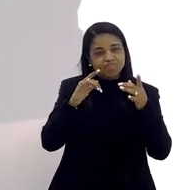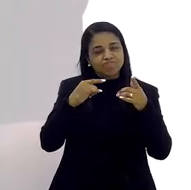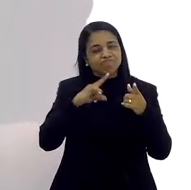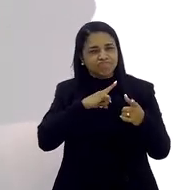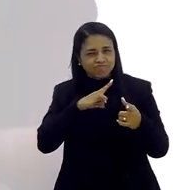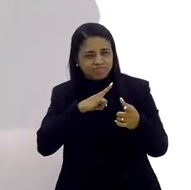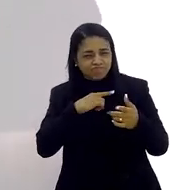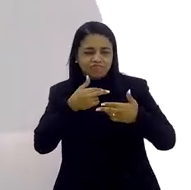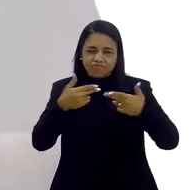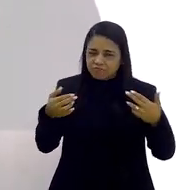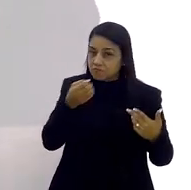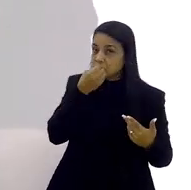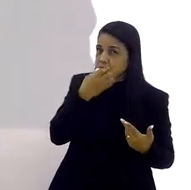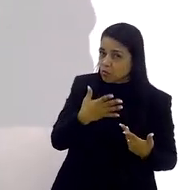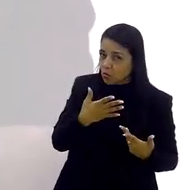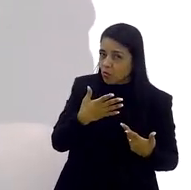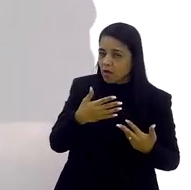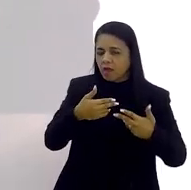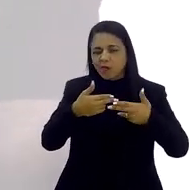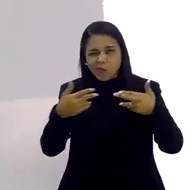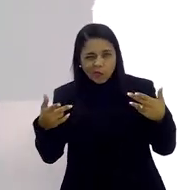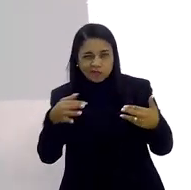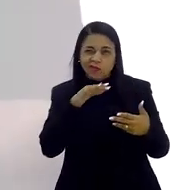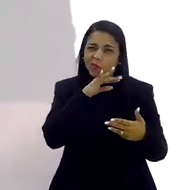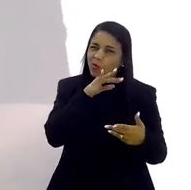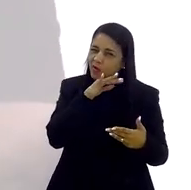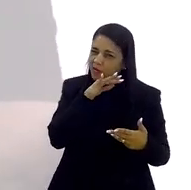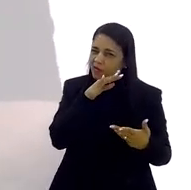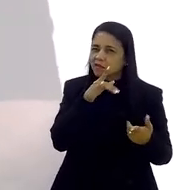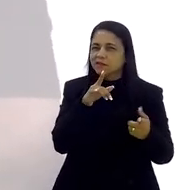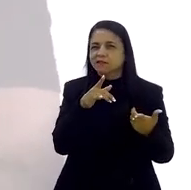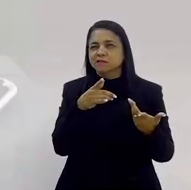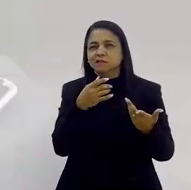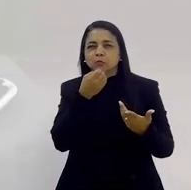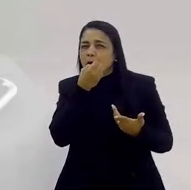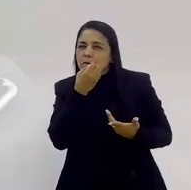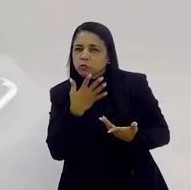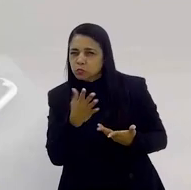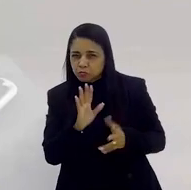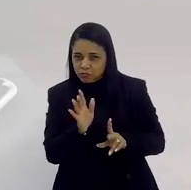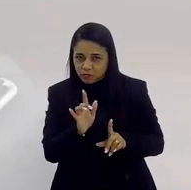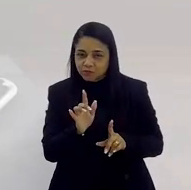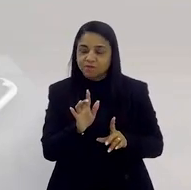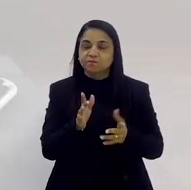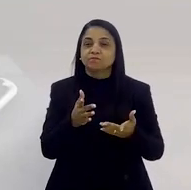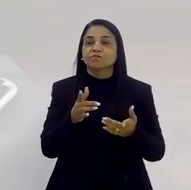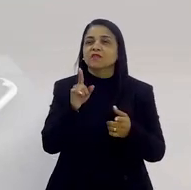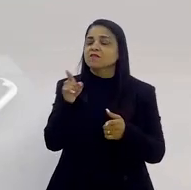a gente vai tá tendo muita coisa boa e muita coisa ruim ao mesmo tempo